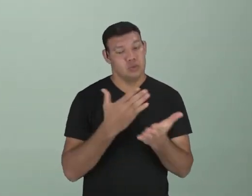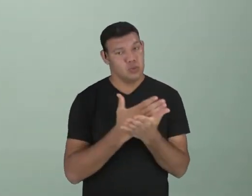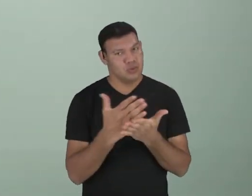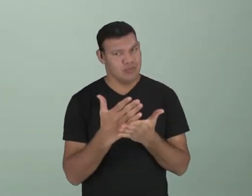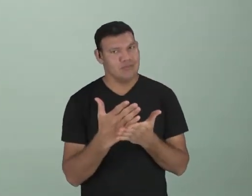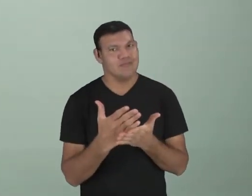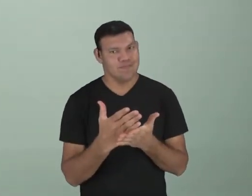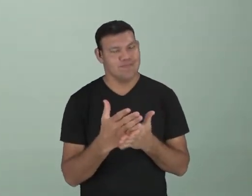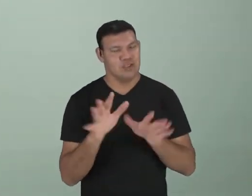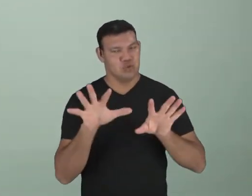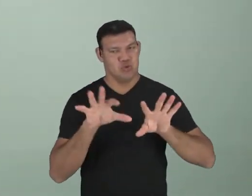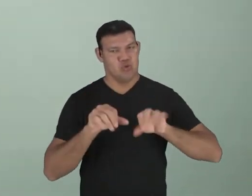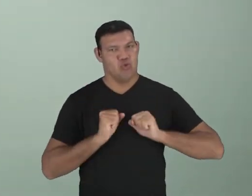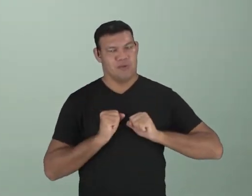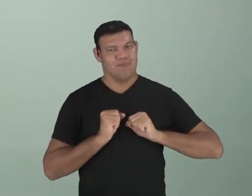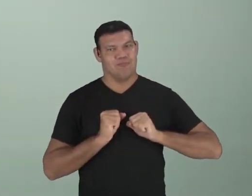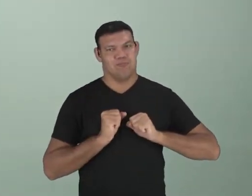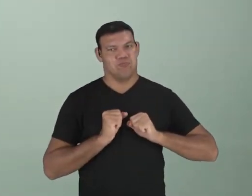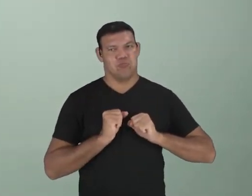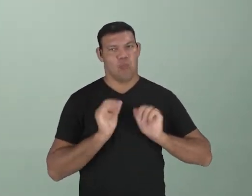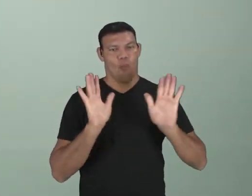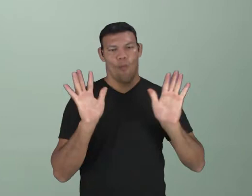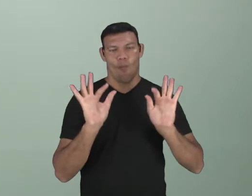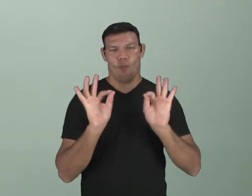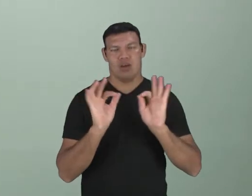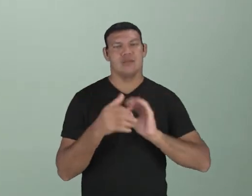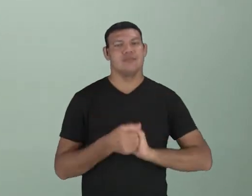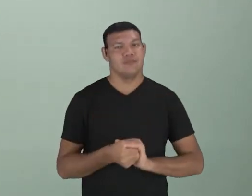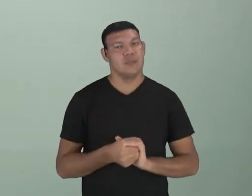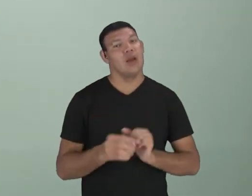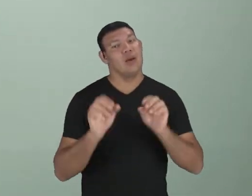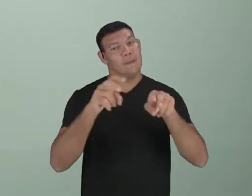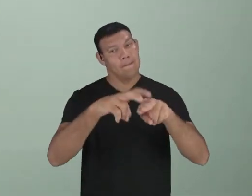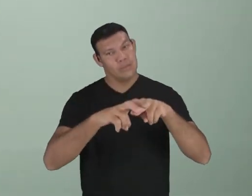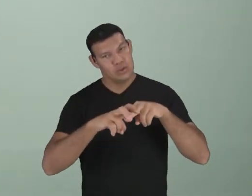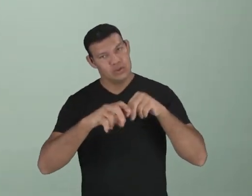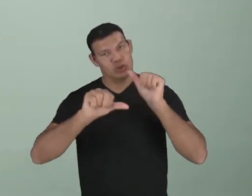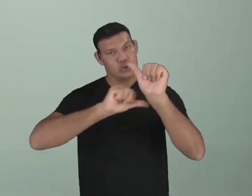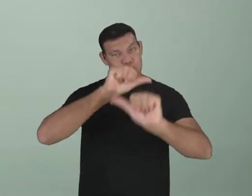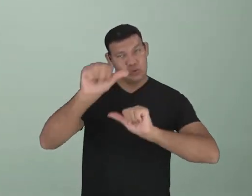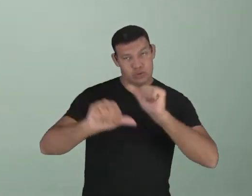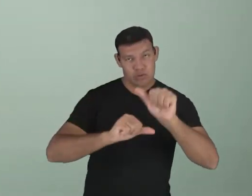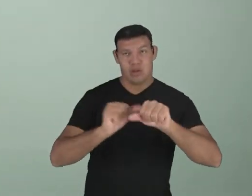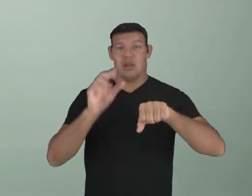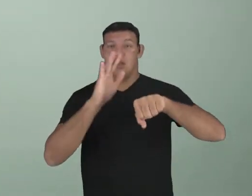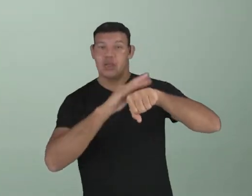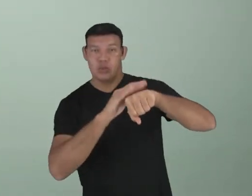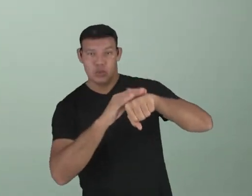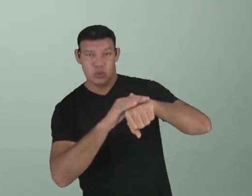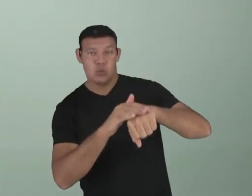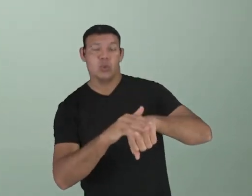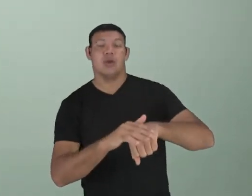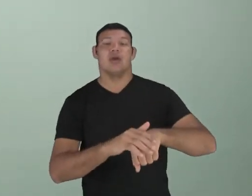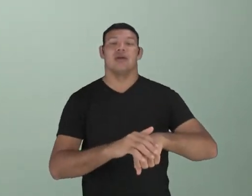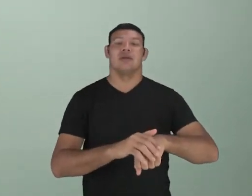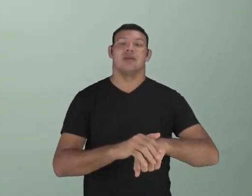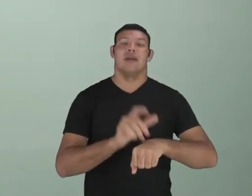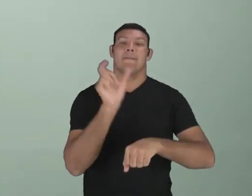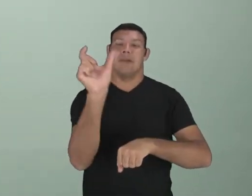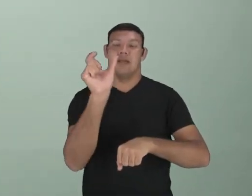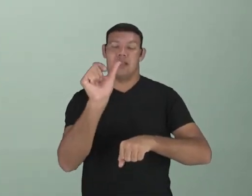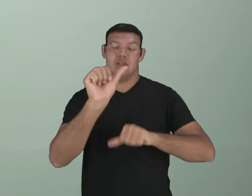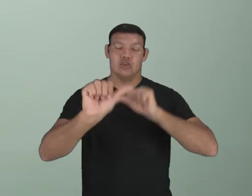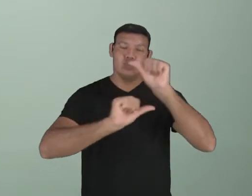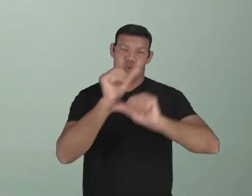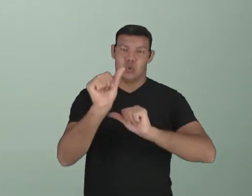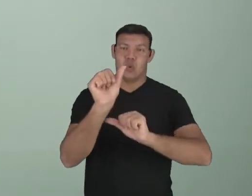fase inicial, está sem sintoma. Então, por isso que foi mudado de doença sexualmente transmissível para infecção